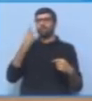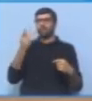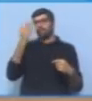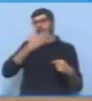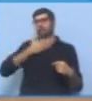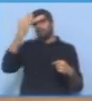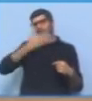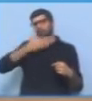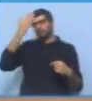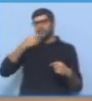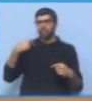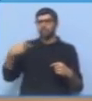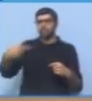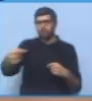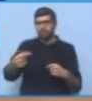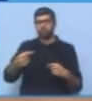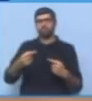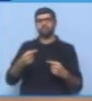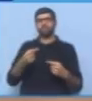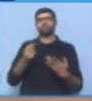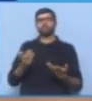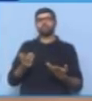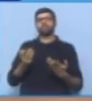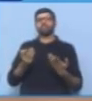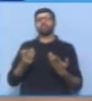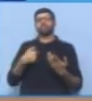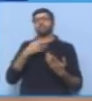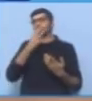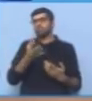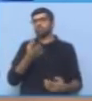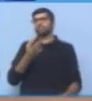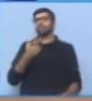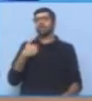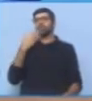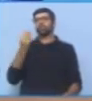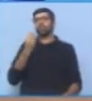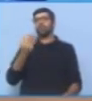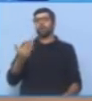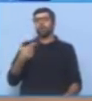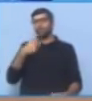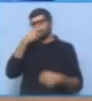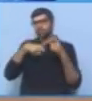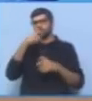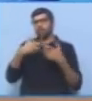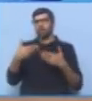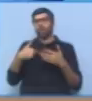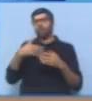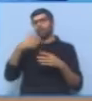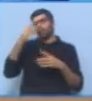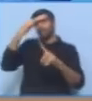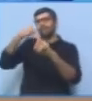dia-a-dia. E o dia-a-dia que não é só... E eu diria, mas os jovens hoje, as pessoas hoje, não têm